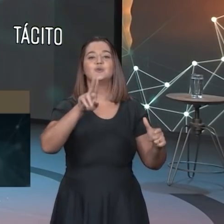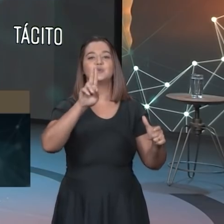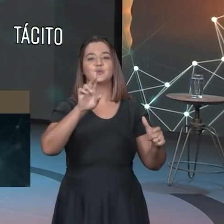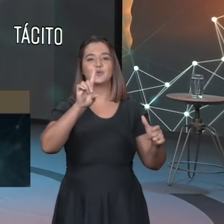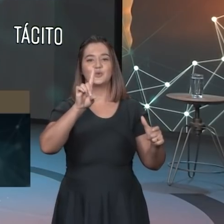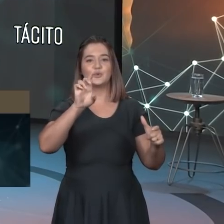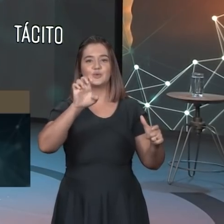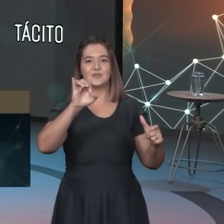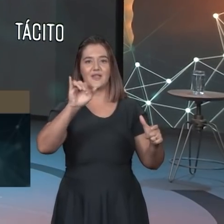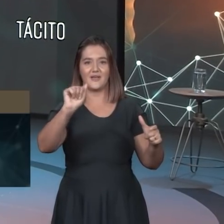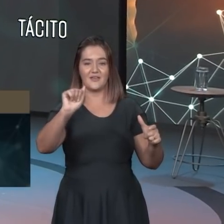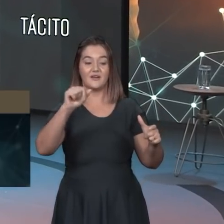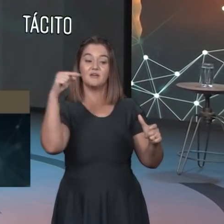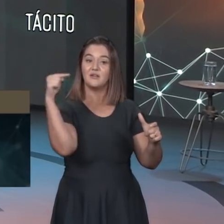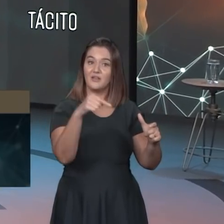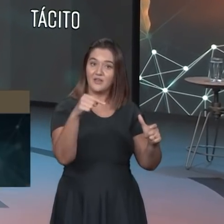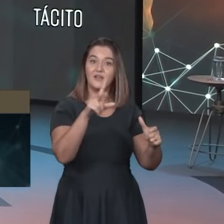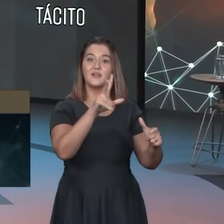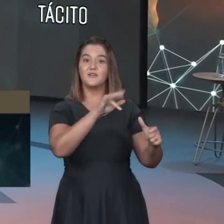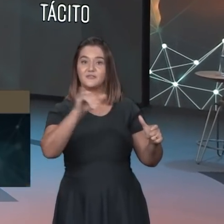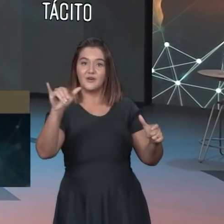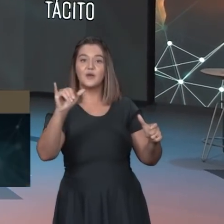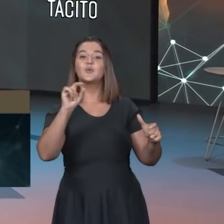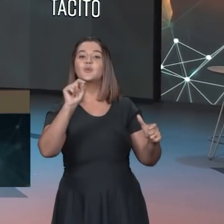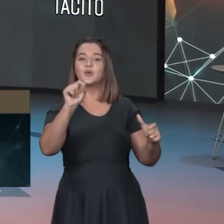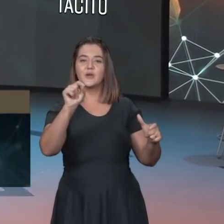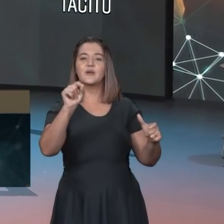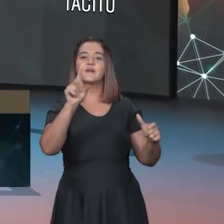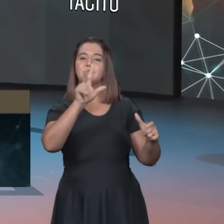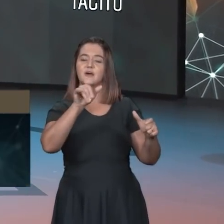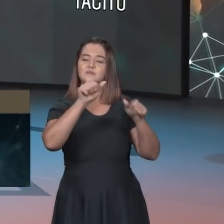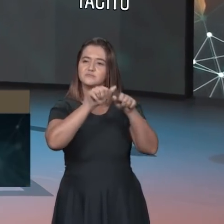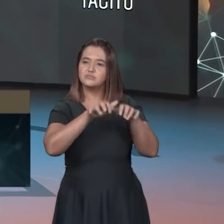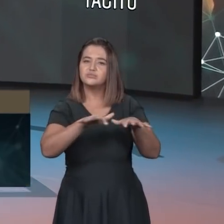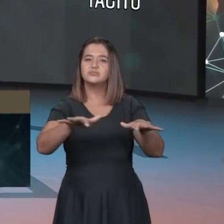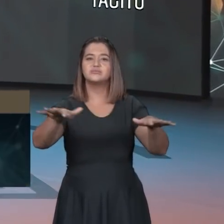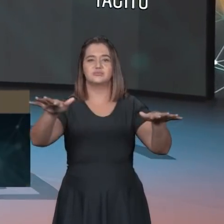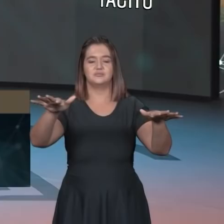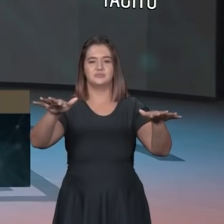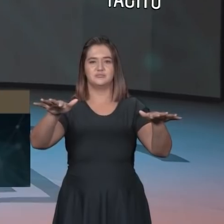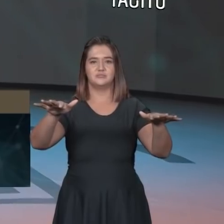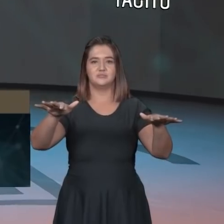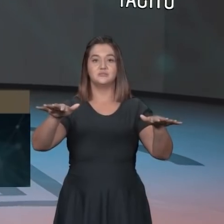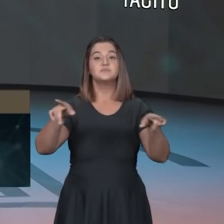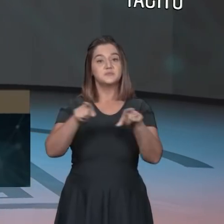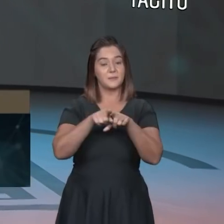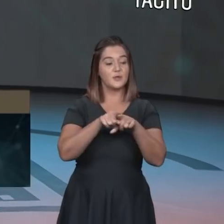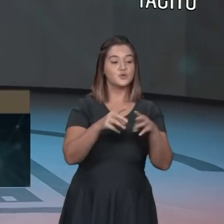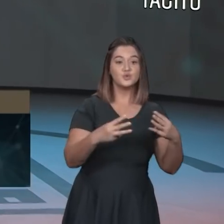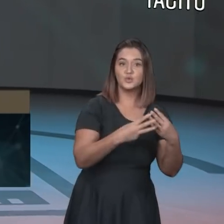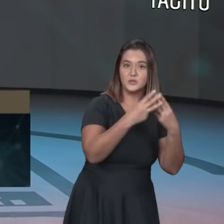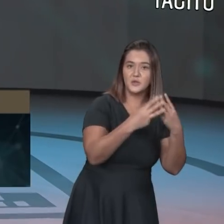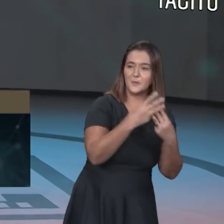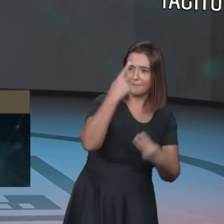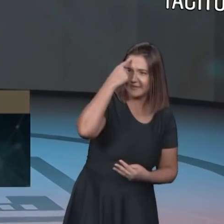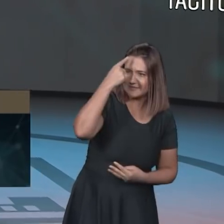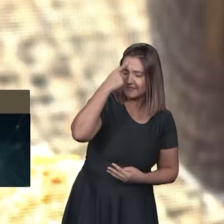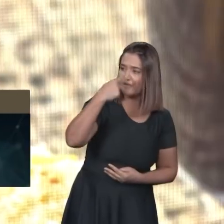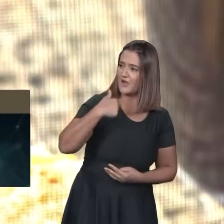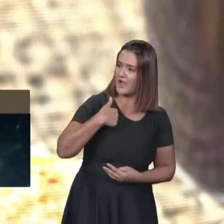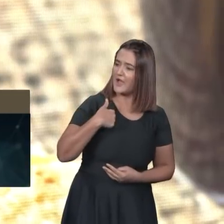a governar o mundo. E mais à frente é dito que até os judeus interpretaram como sendo alguém deles, o que de fato